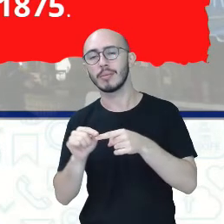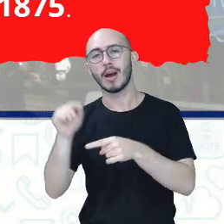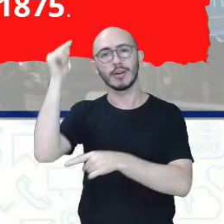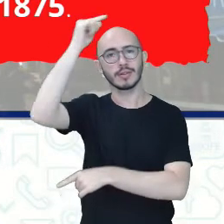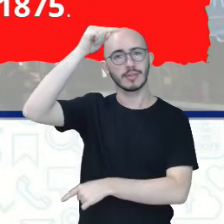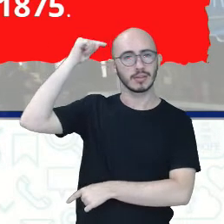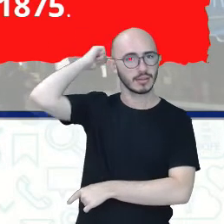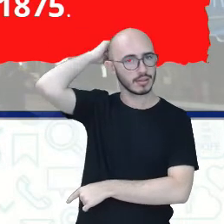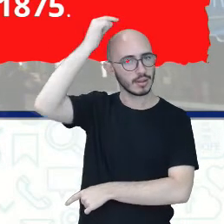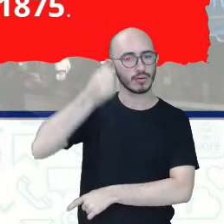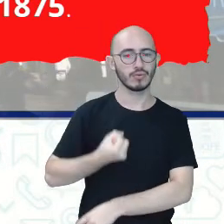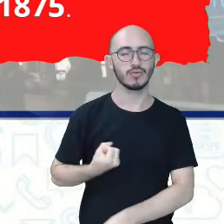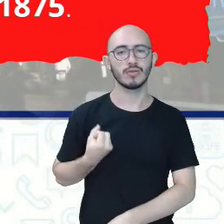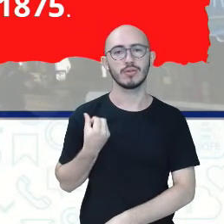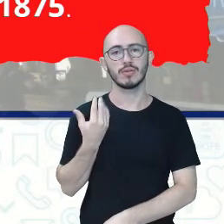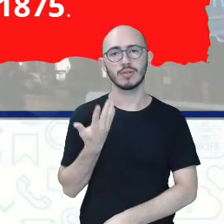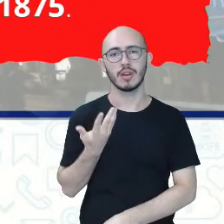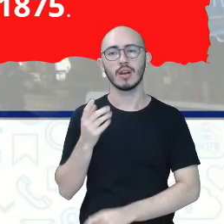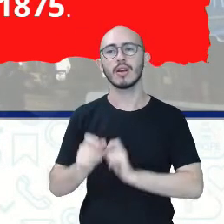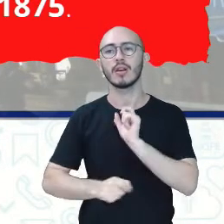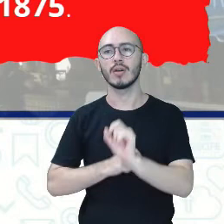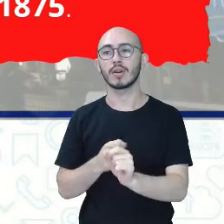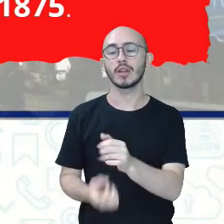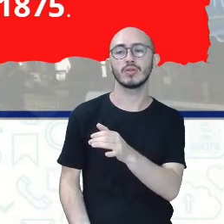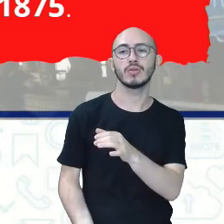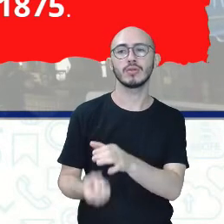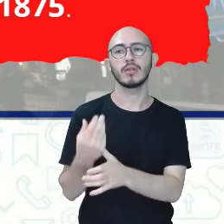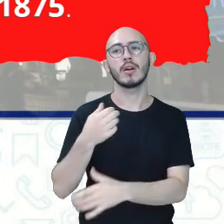e que foi inaugurado em